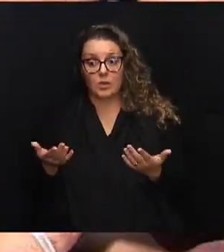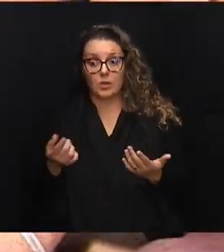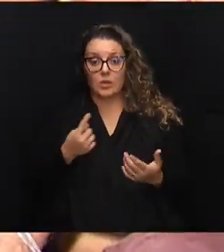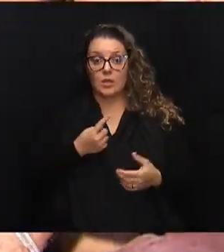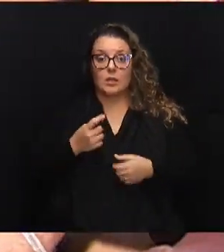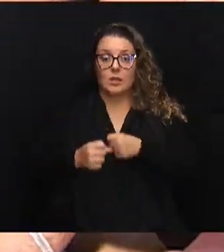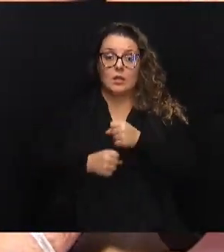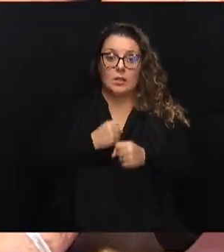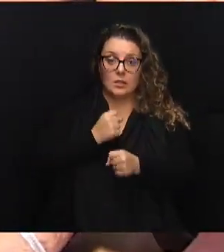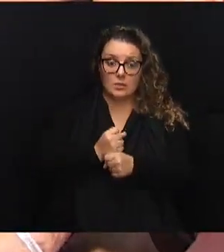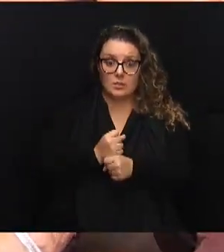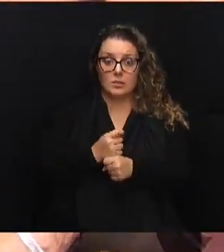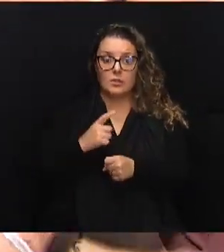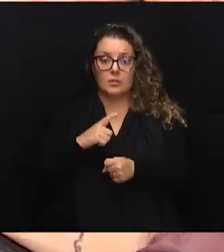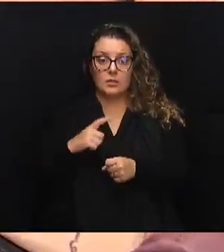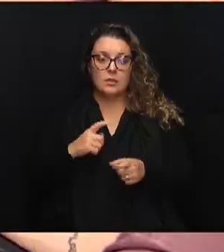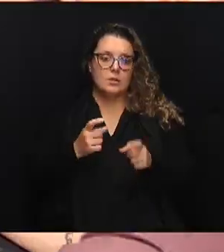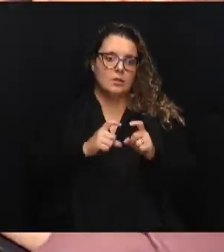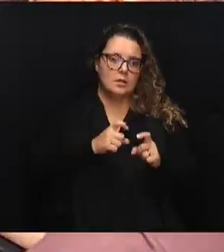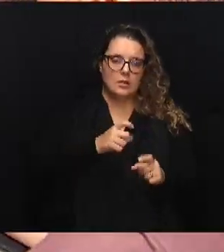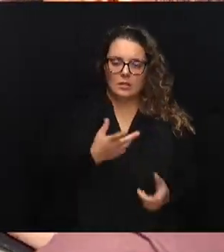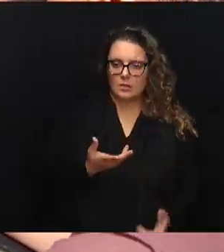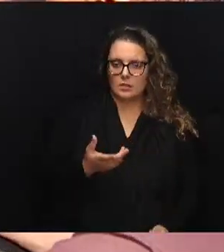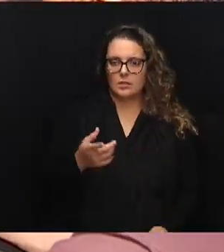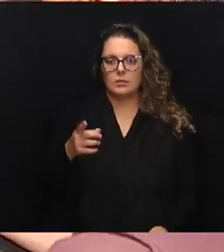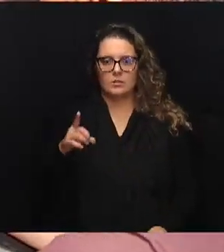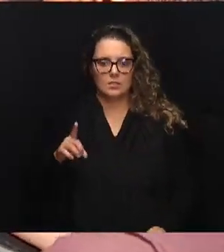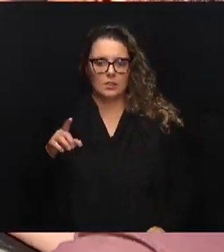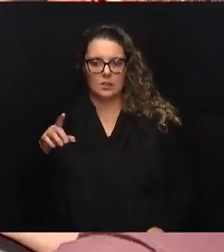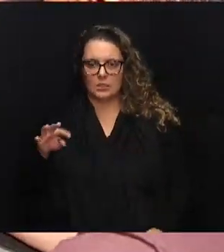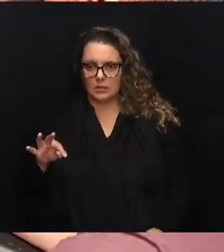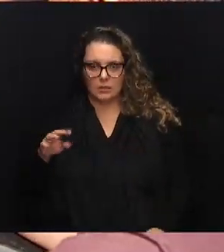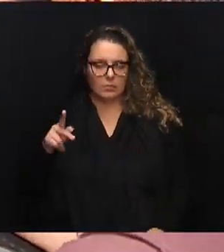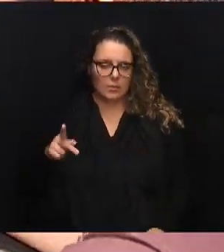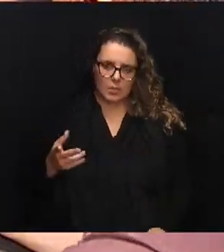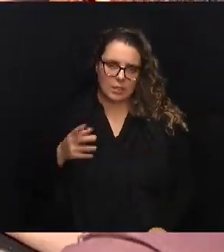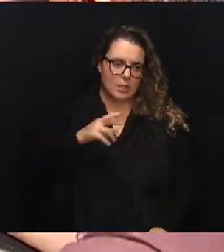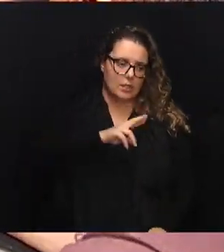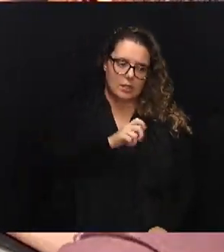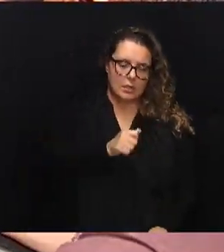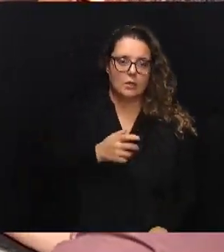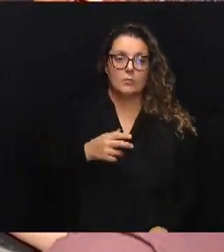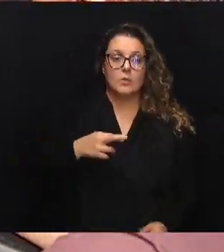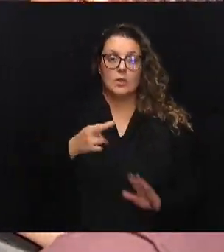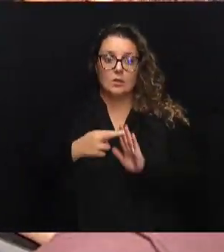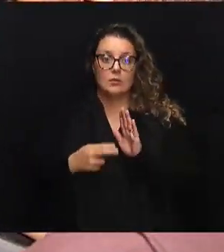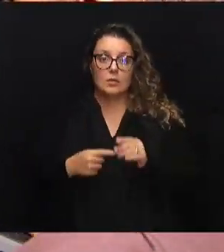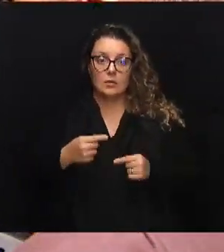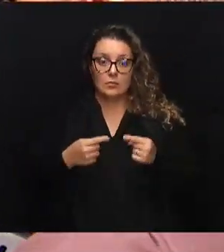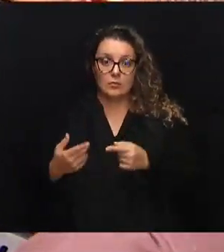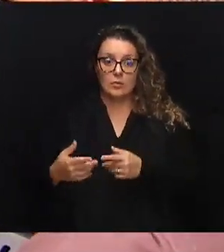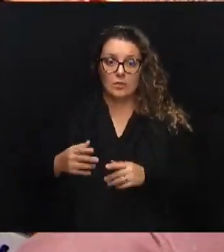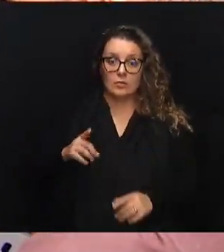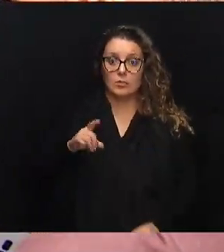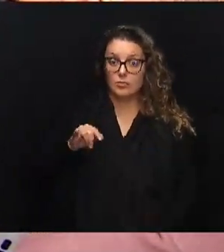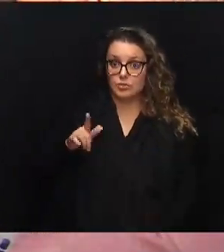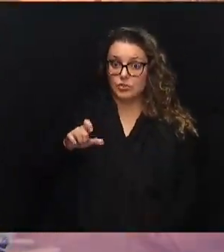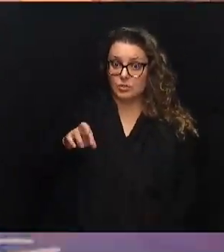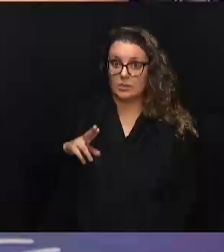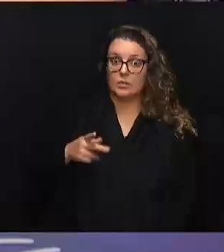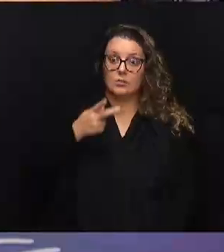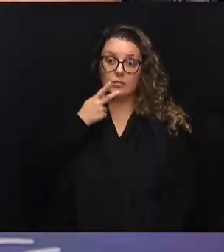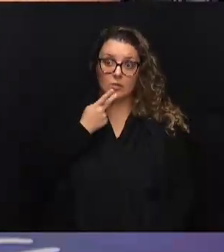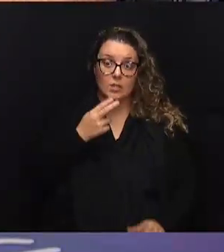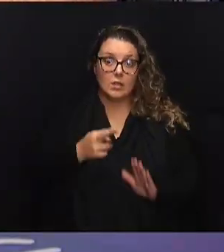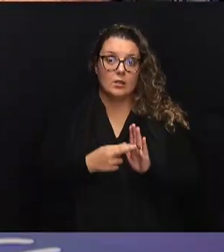tem reuniões da TDA, tem reuniões da DTP, para a gente discutir realmente essas regras do jogo. Então, quando a gente vai preparar um dealer, a gente tem que falar sobre a regra com